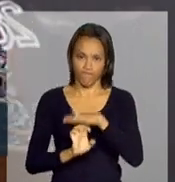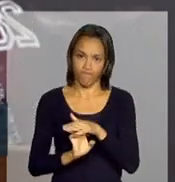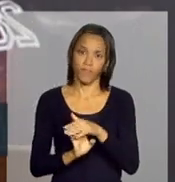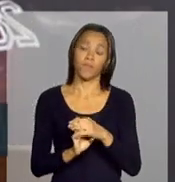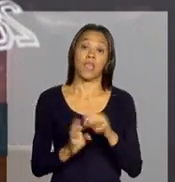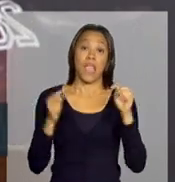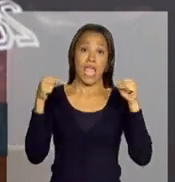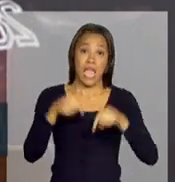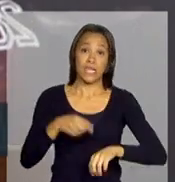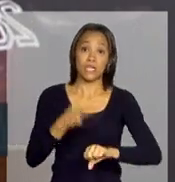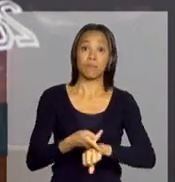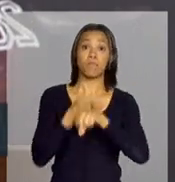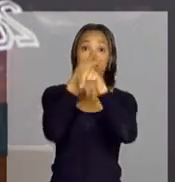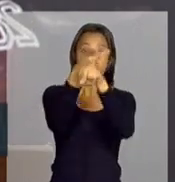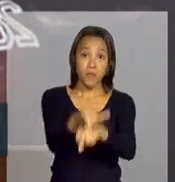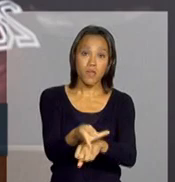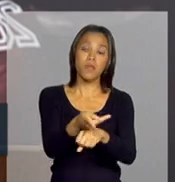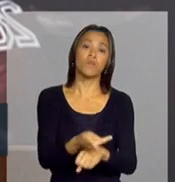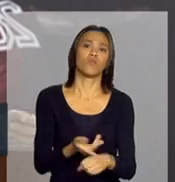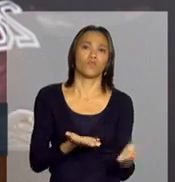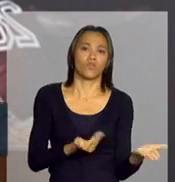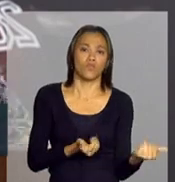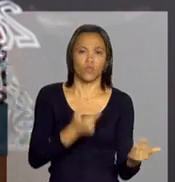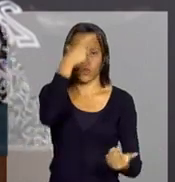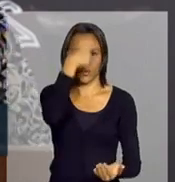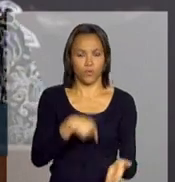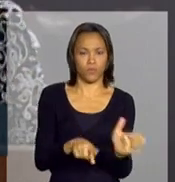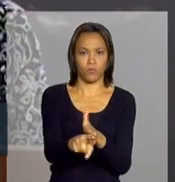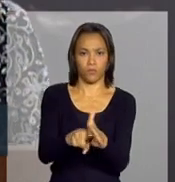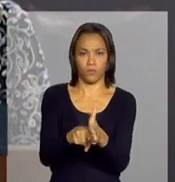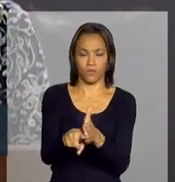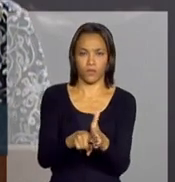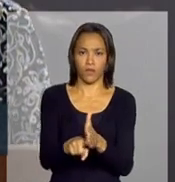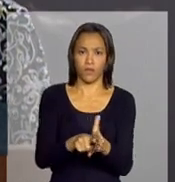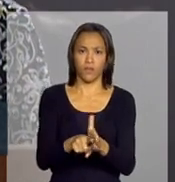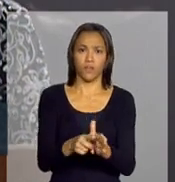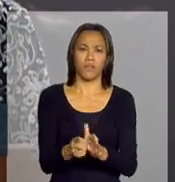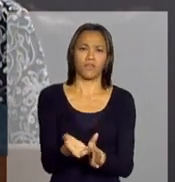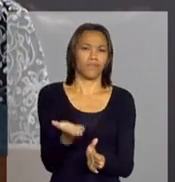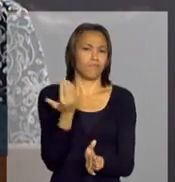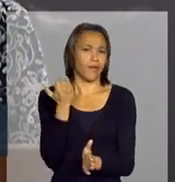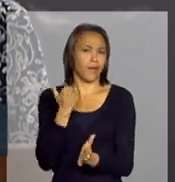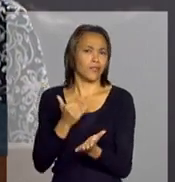esse prêmio prêmio jovem cientista desde que foi